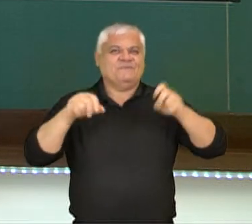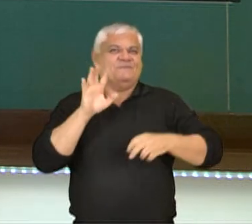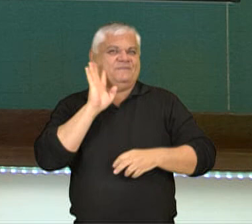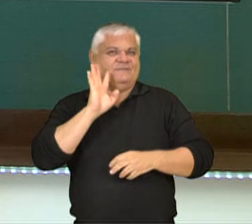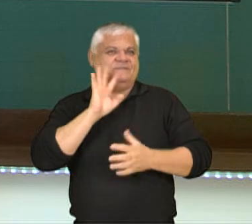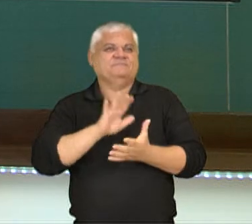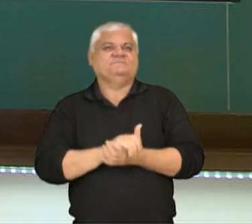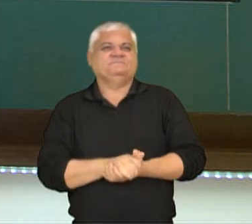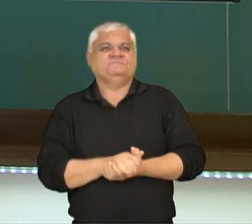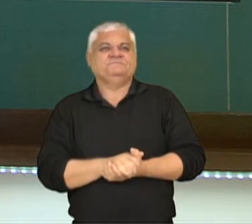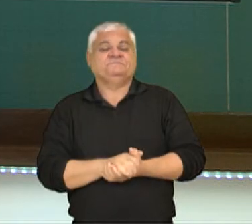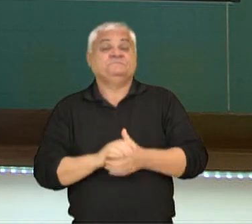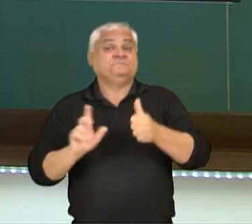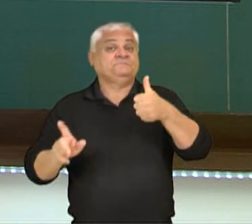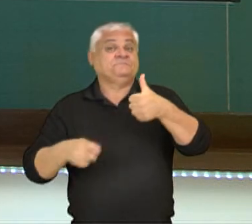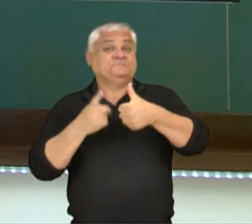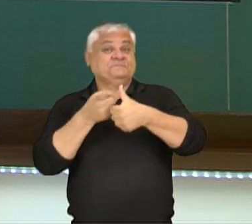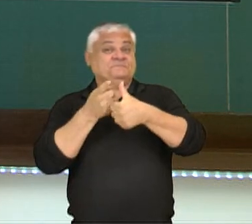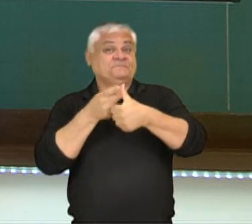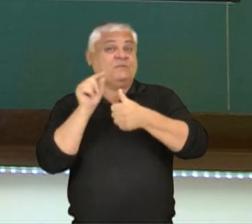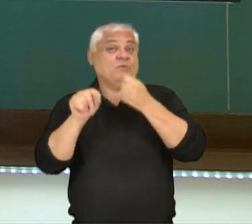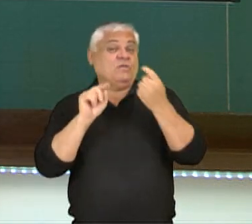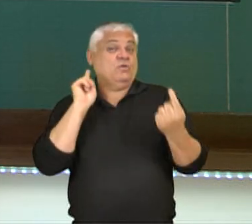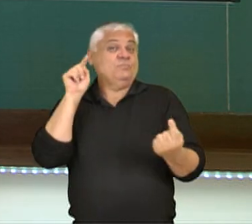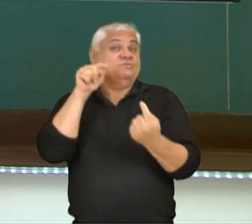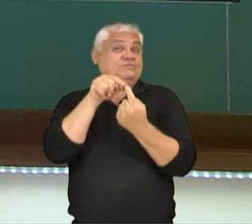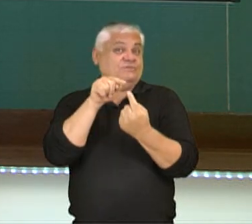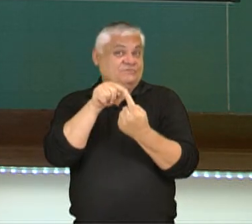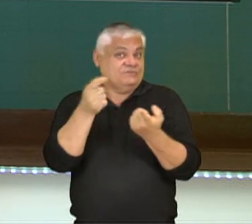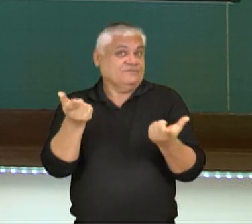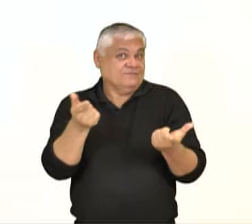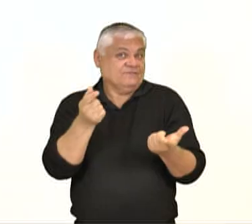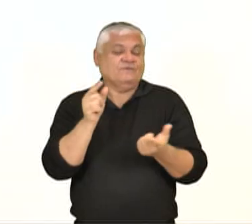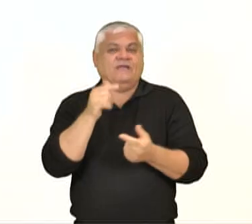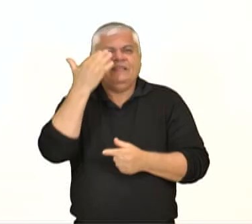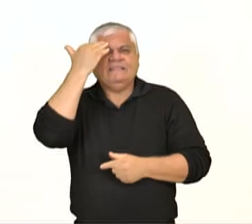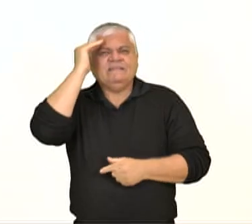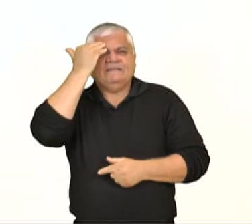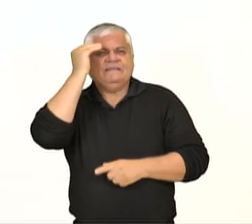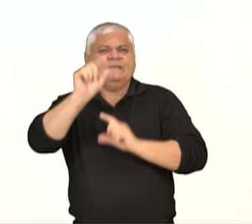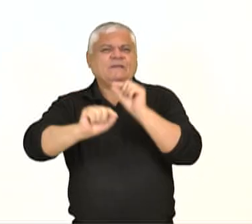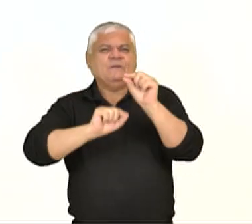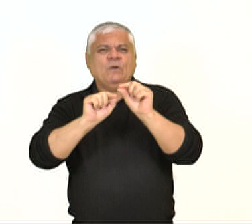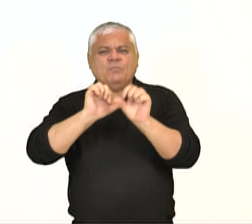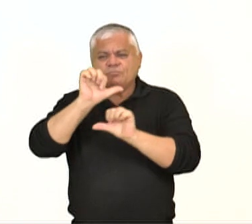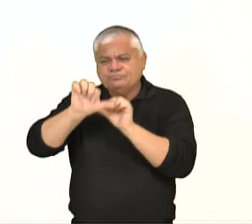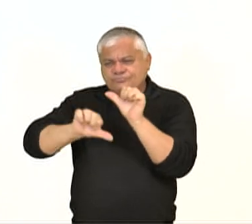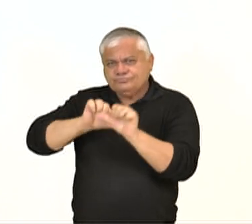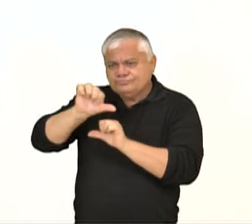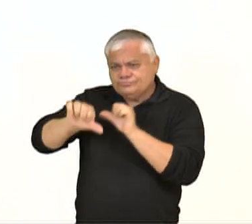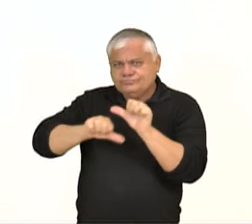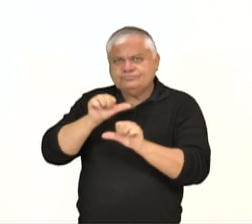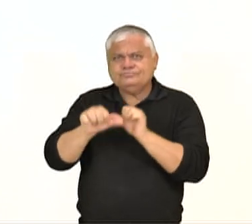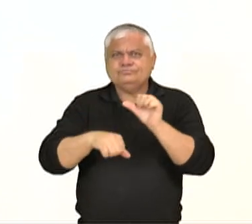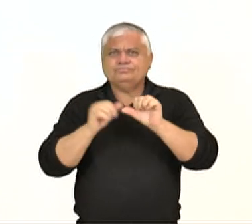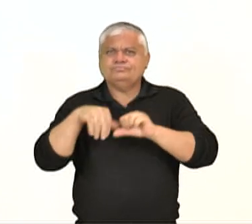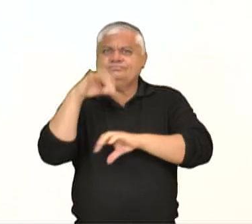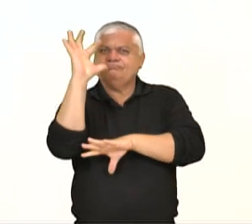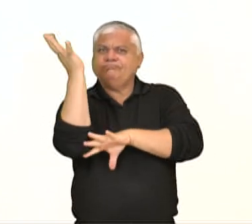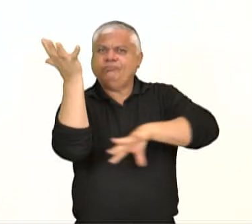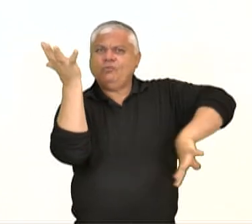bacana. Primeiro, o nosso objetivo, entender os processos da